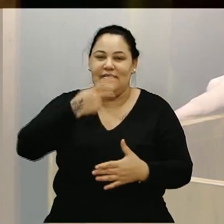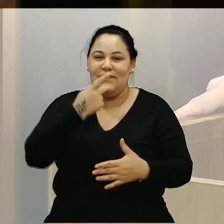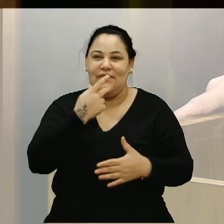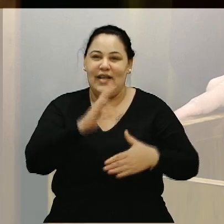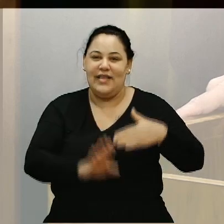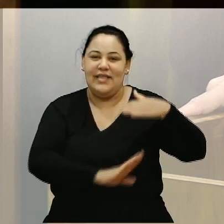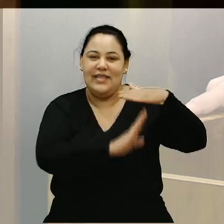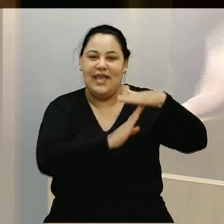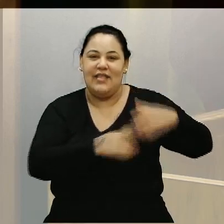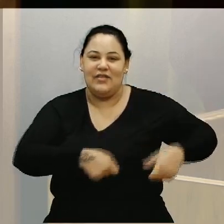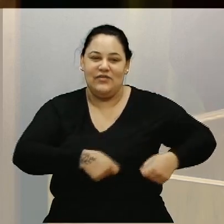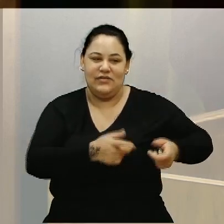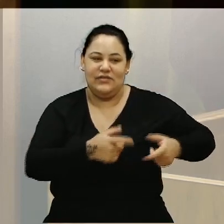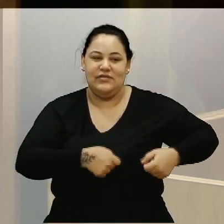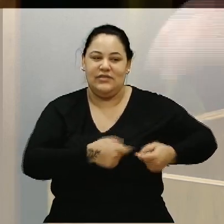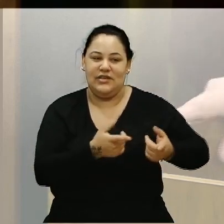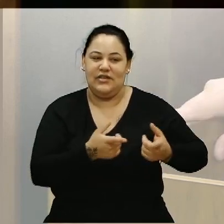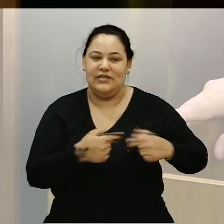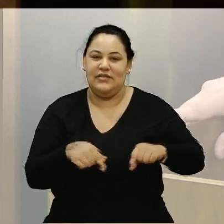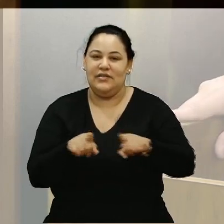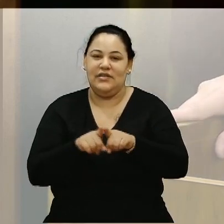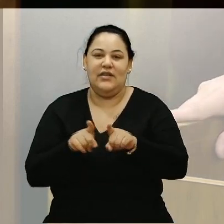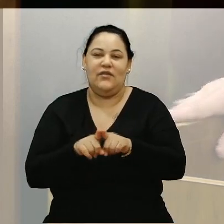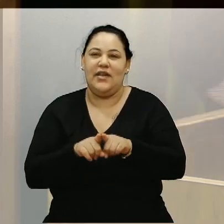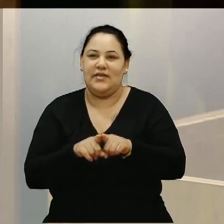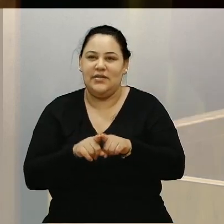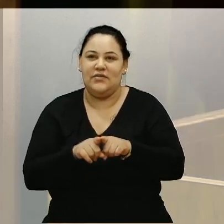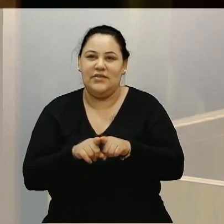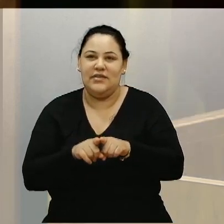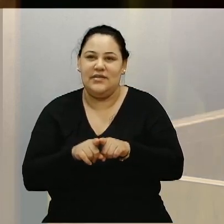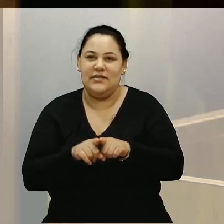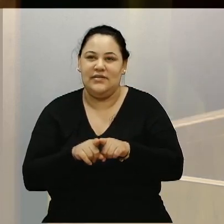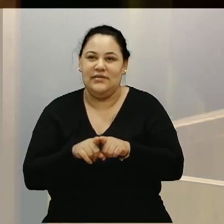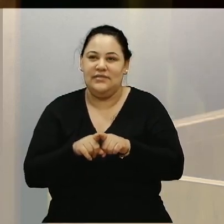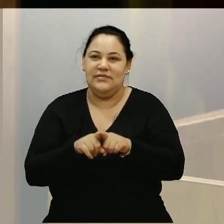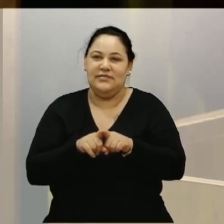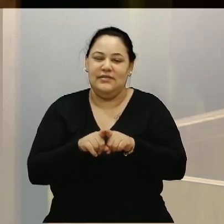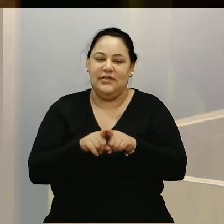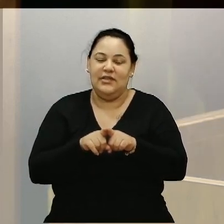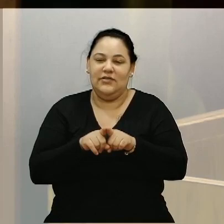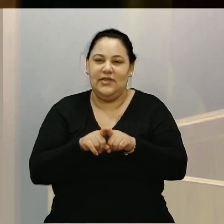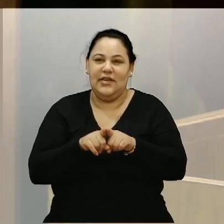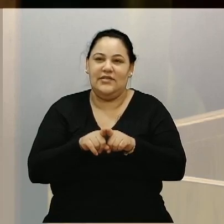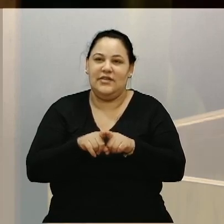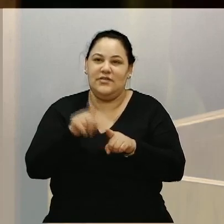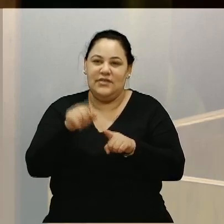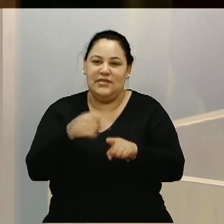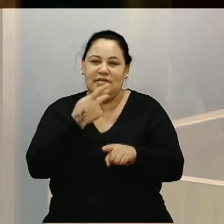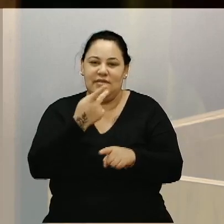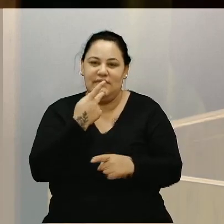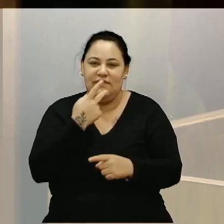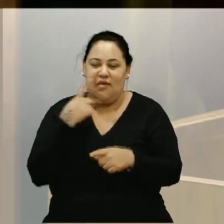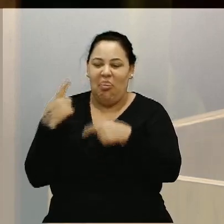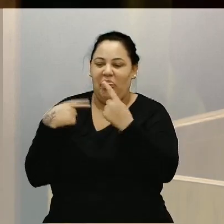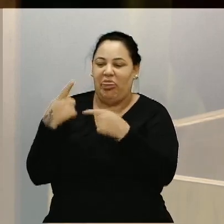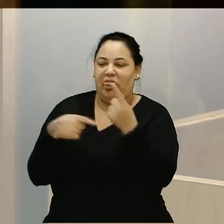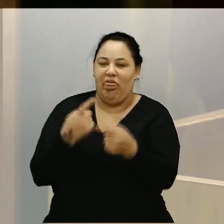gastos, defender superávit, e aí me vem com essa balela de